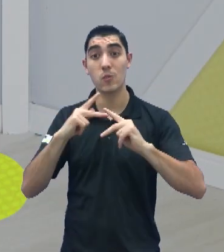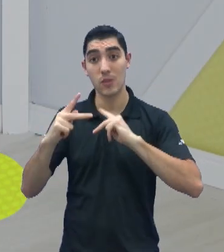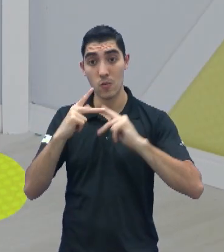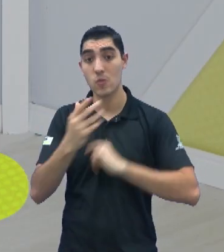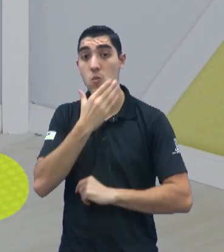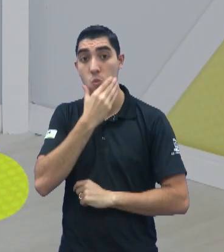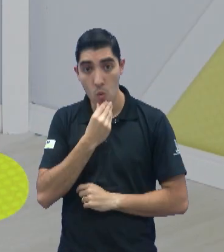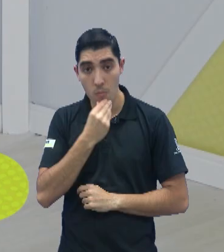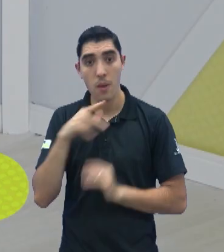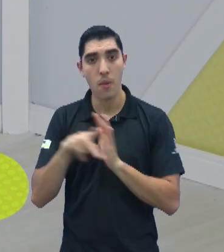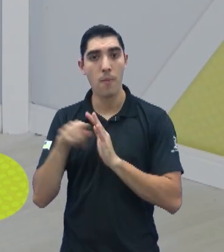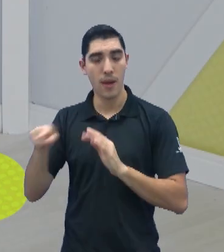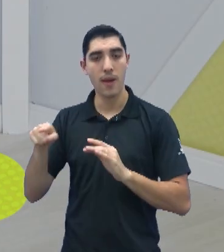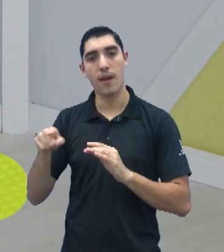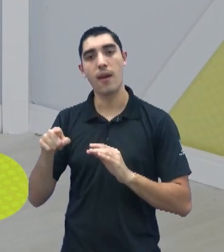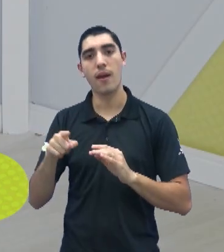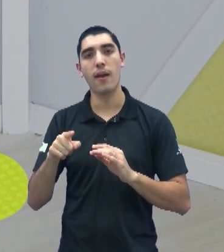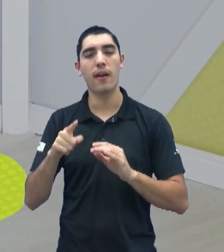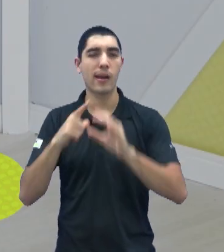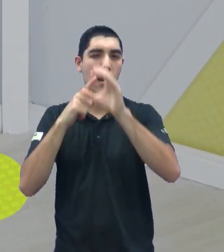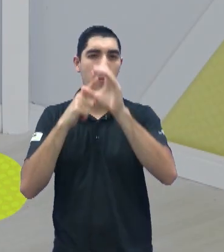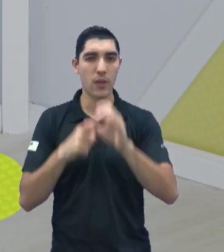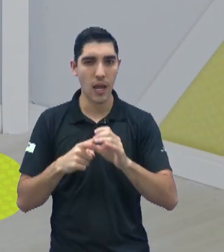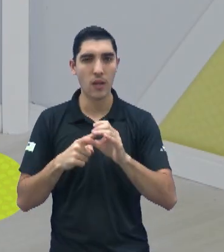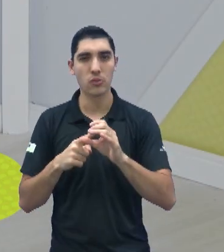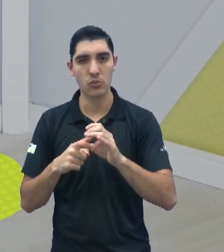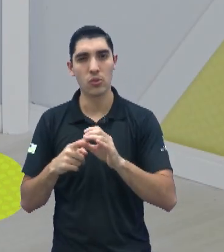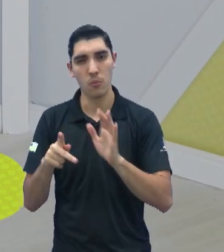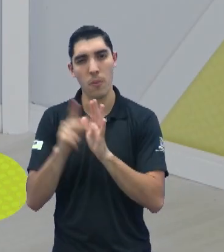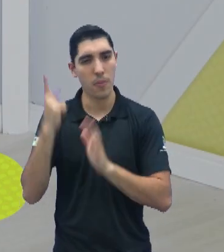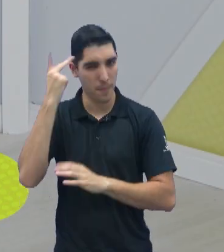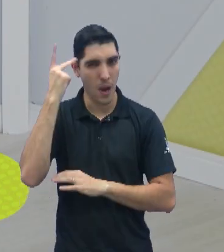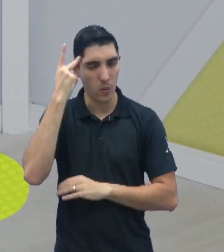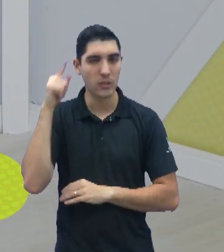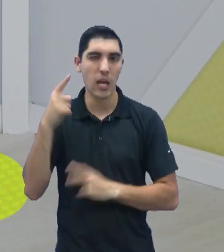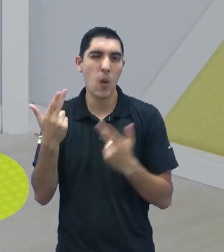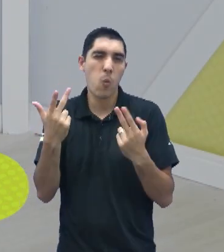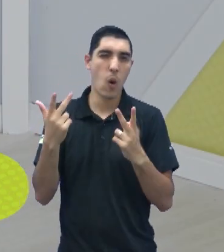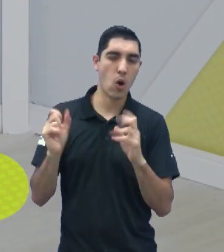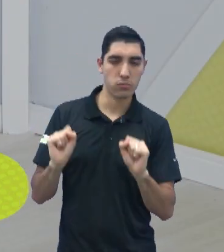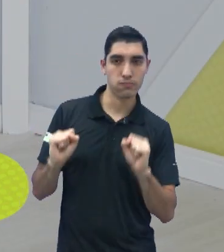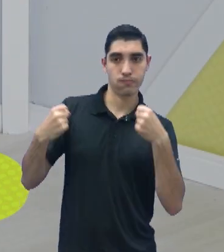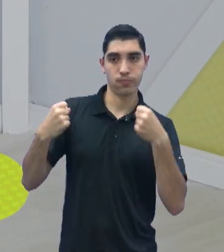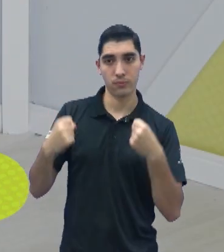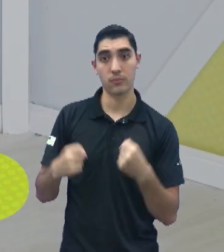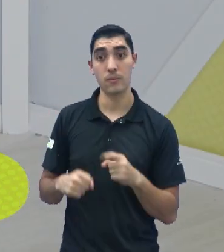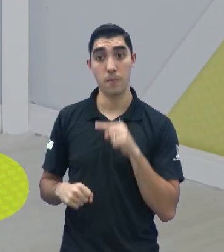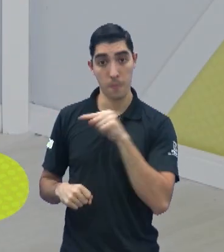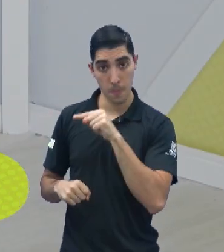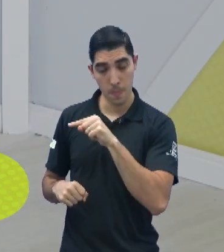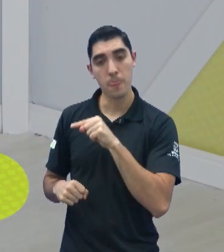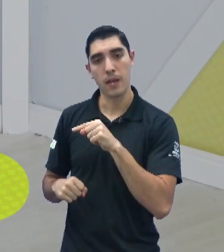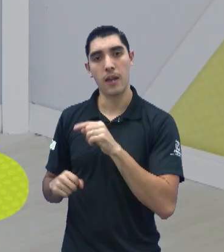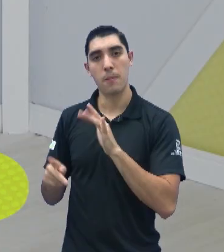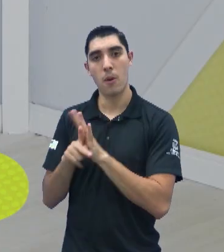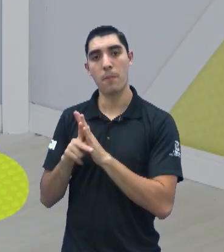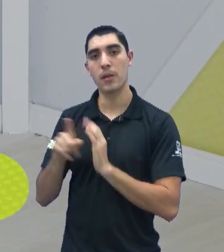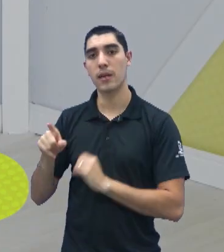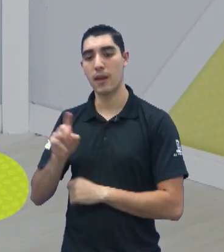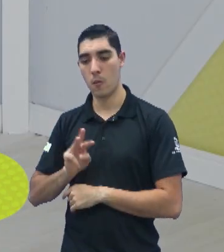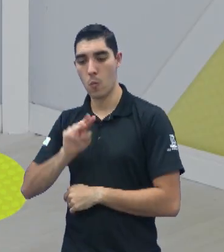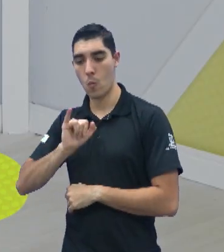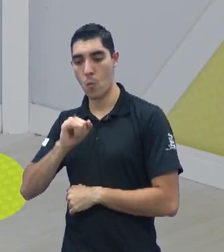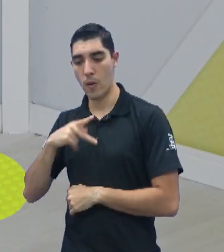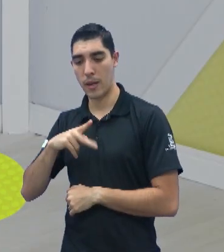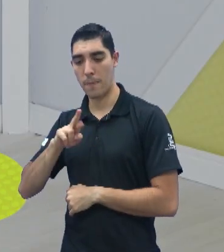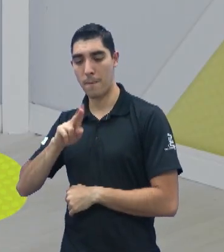pré-quartas de final. É uma espécie de oitavas, mas é a pré-quartas de final. Hoje, 7h45, jogo de ida das quartas de final do